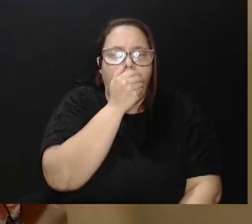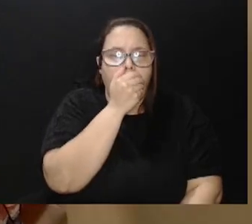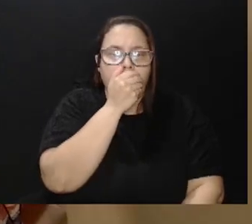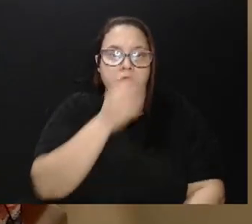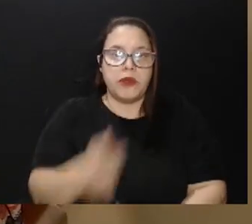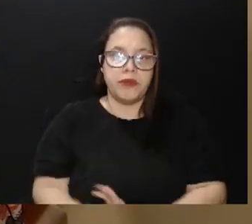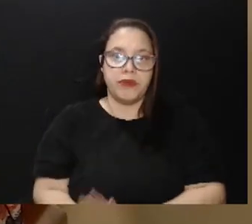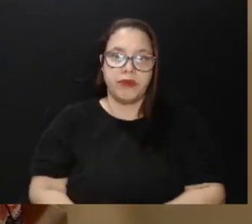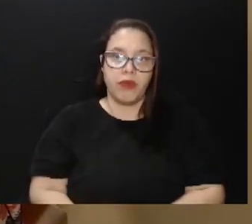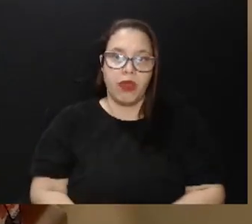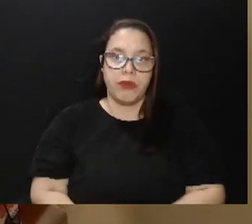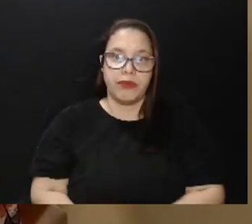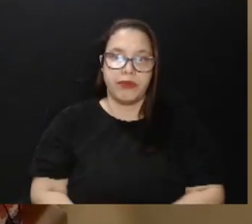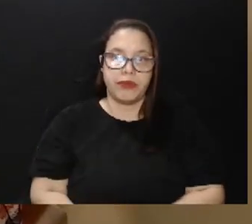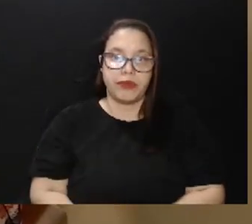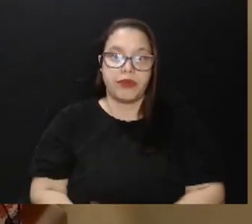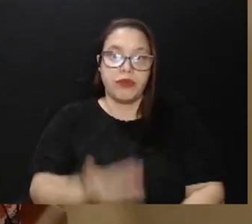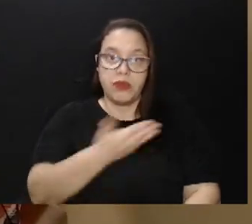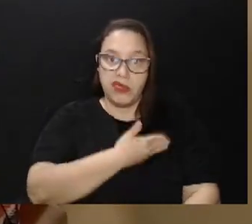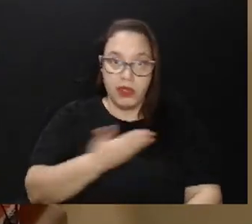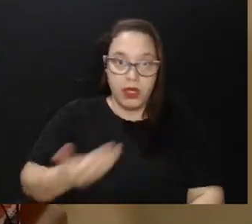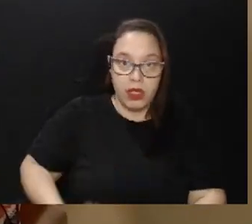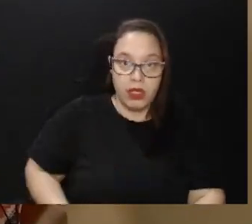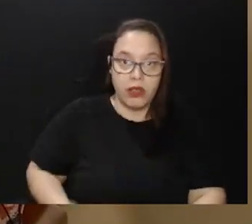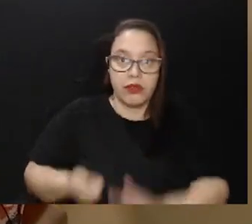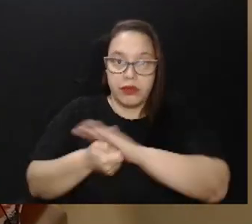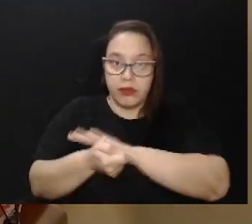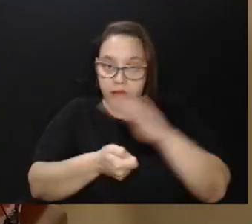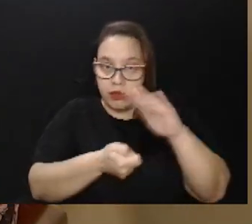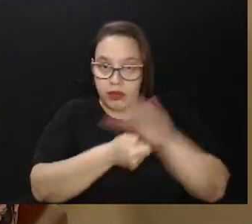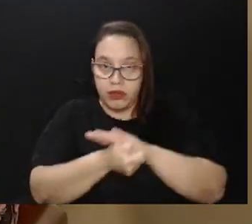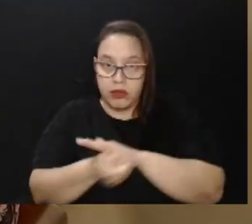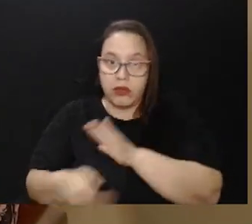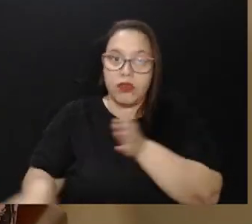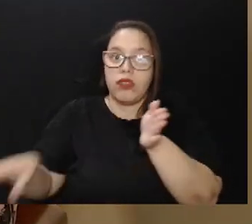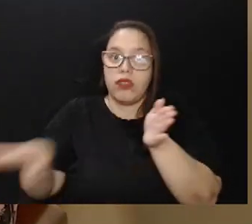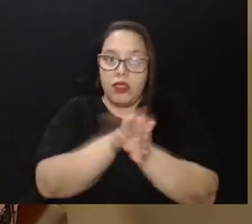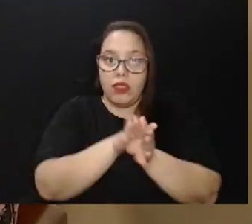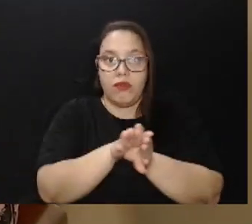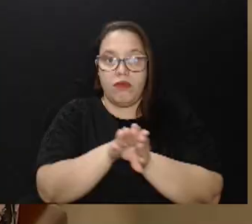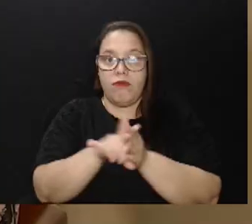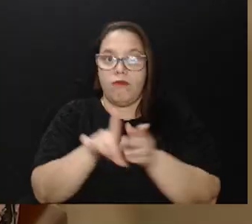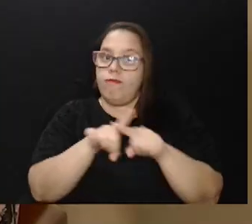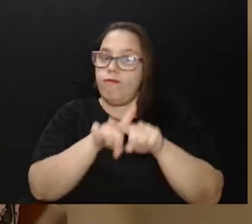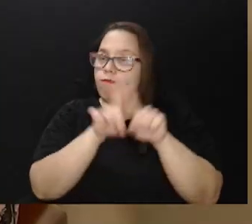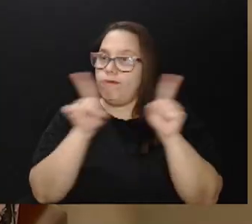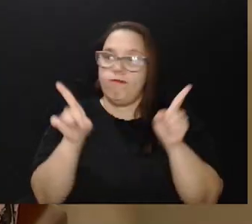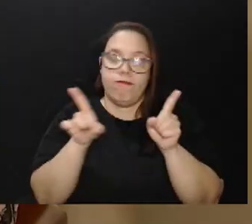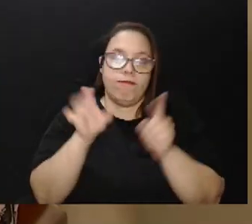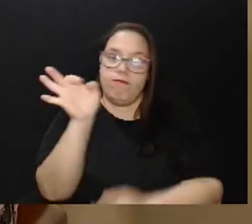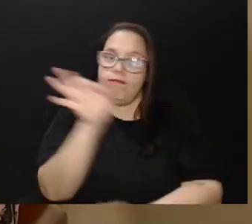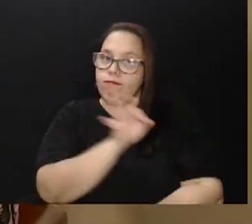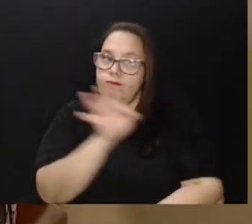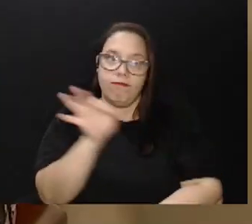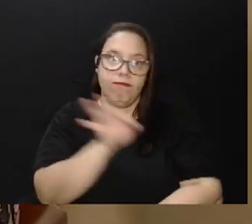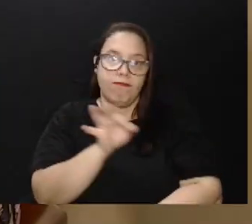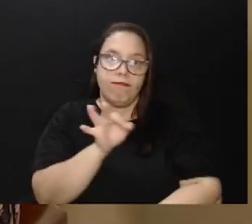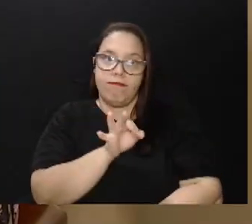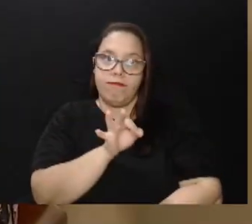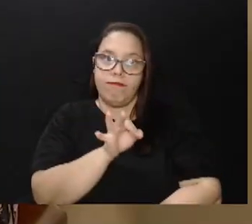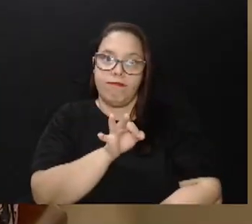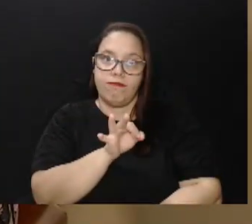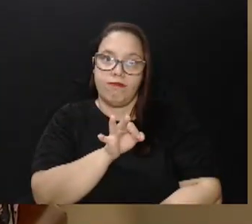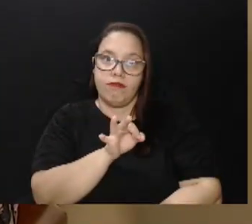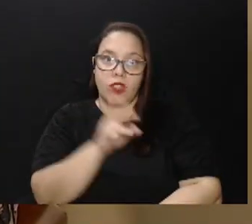O governo subsidiava a vinda deles, mas a maioria, os barões é